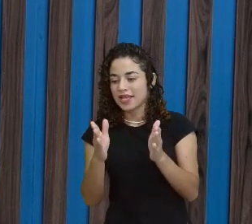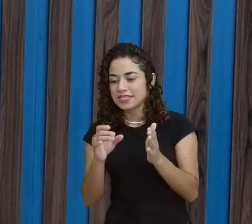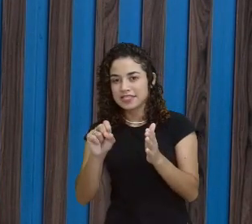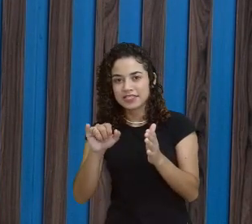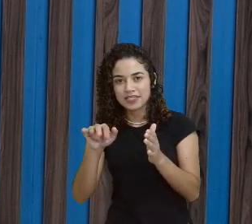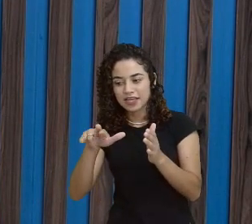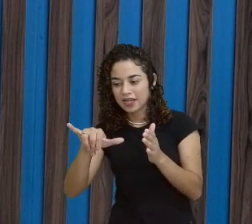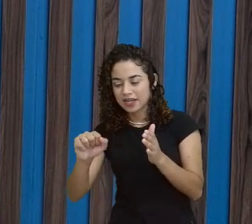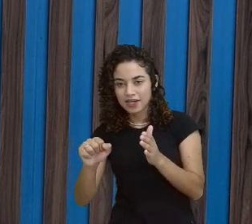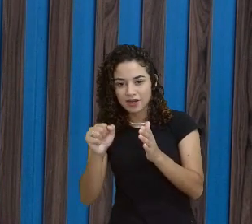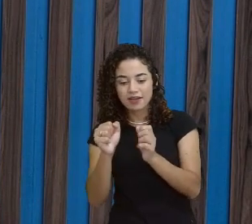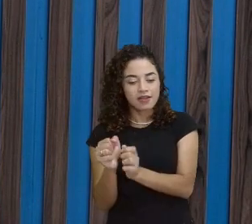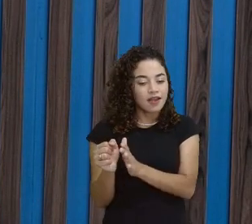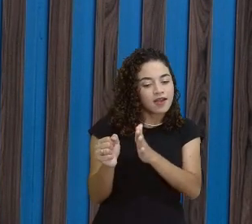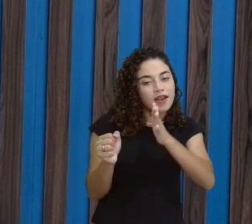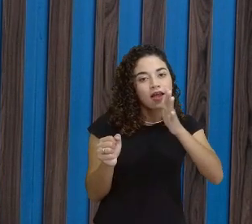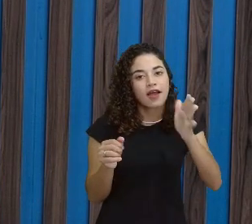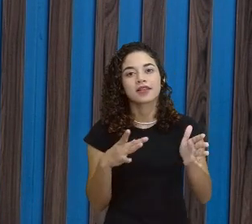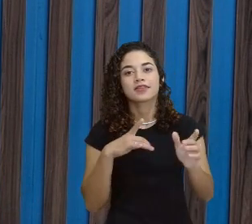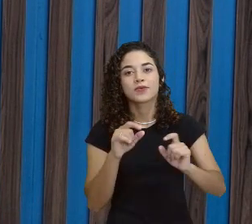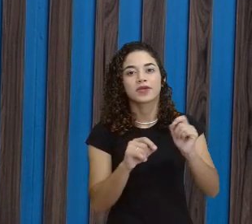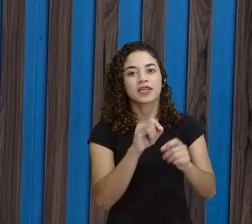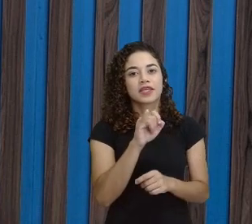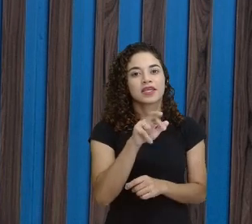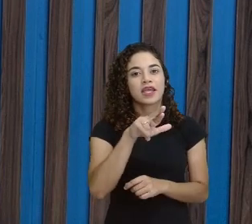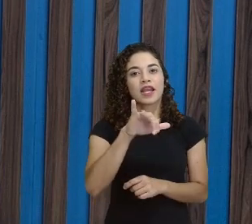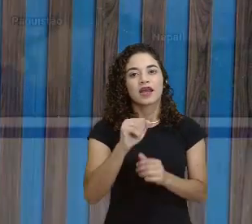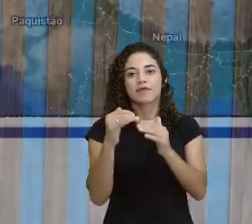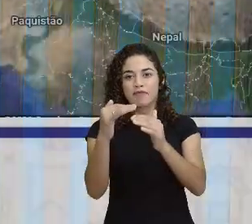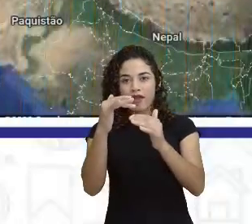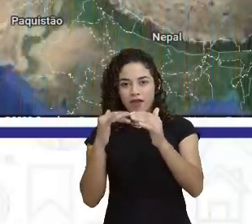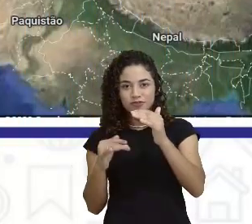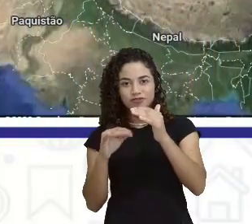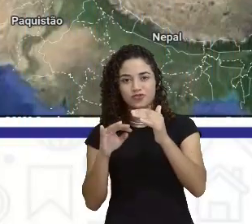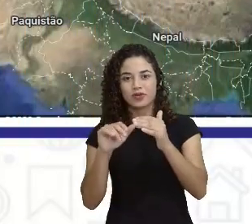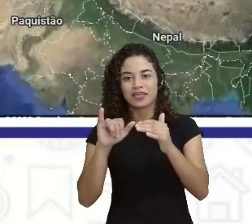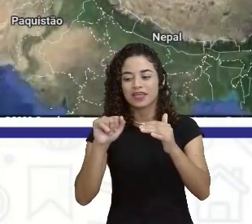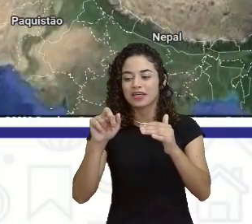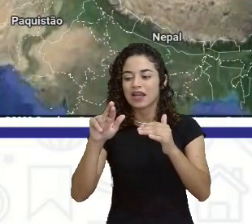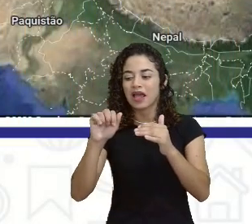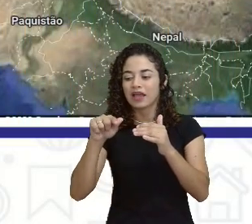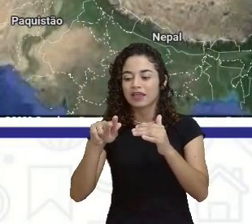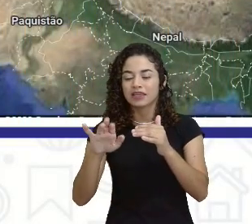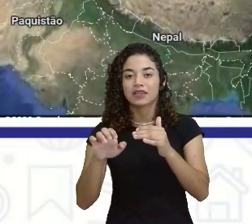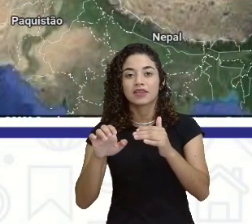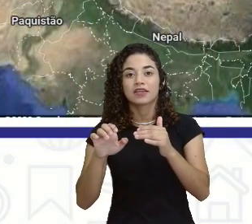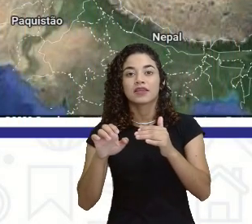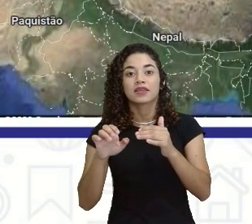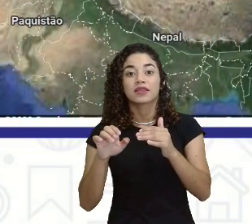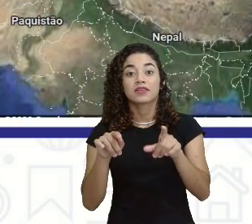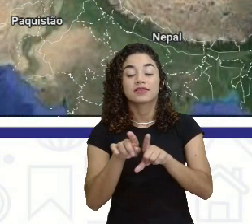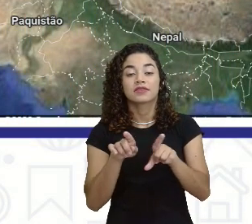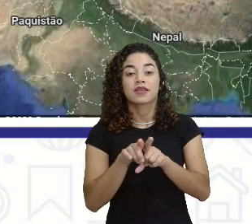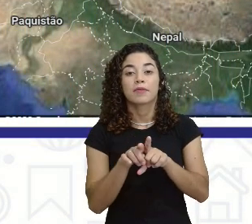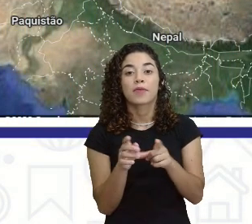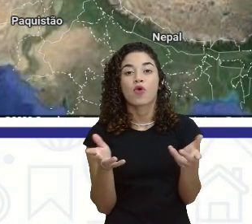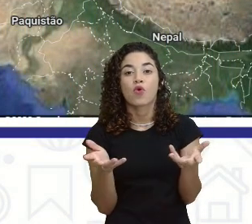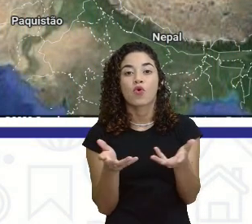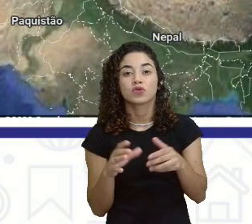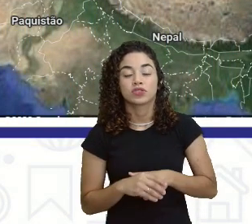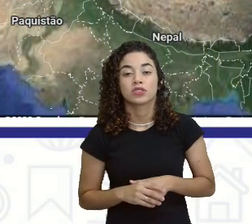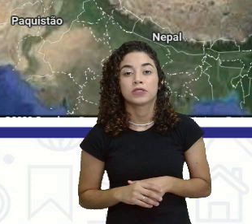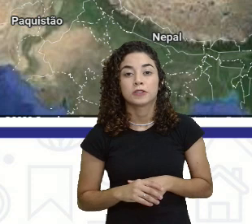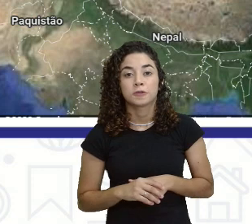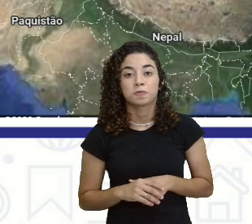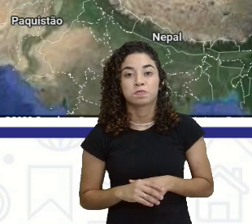Síria, fazendo fronteira com o Irã, com o Iraque, fazendo fronteira aqui, ó, na realidade a